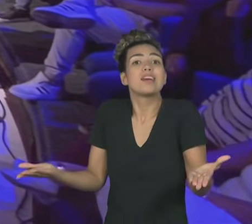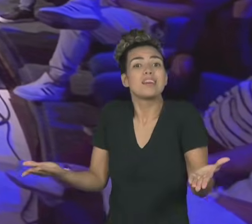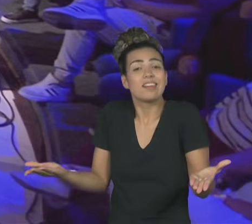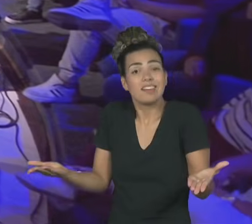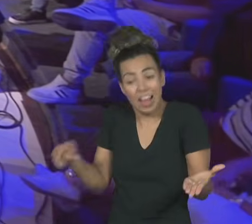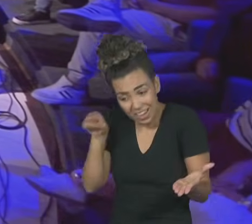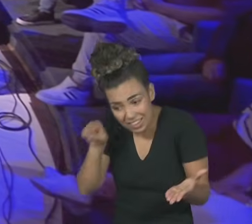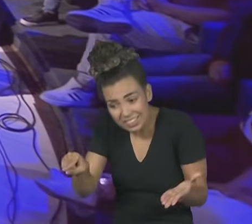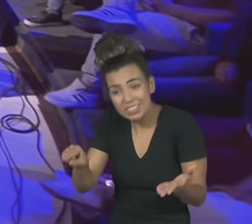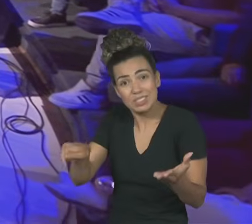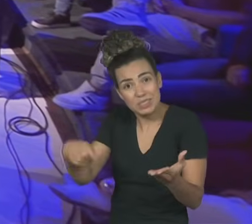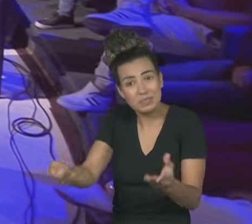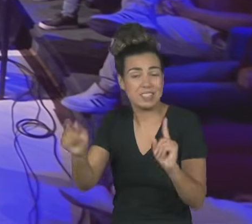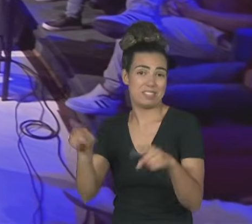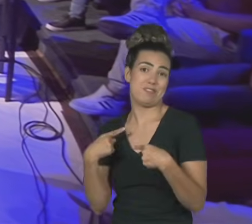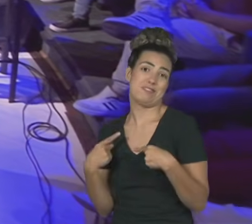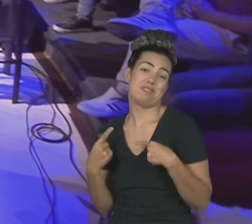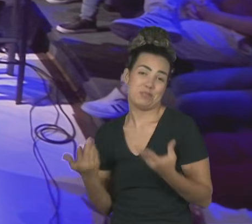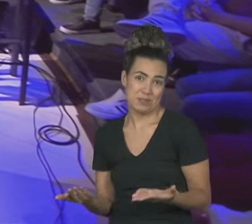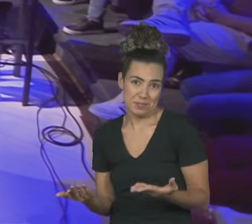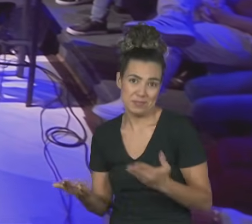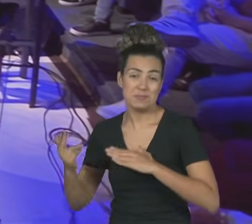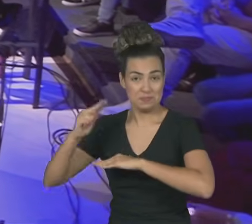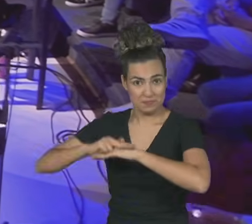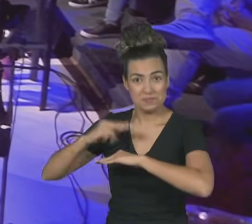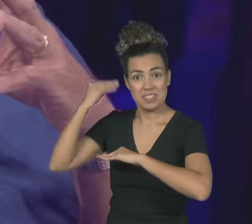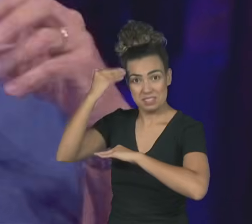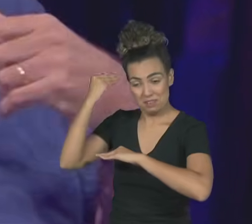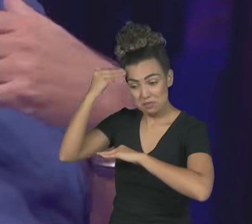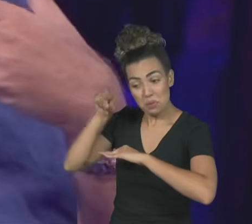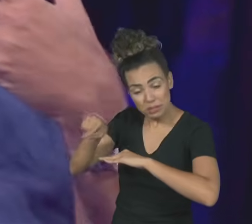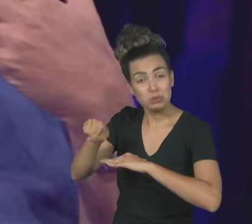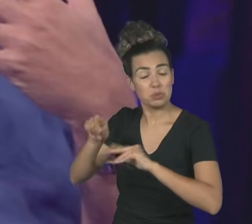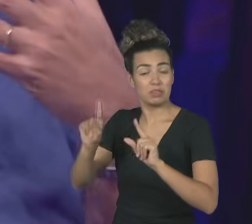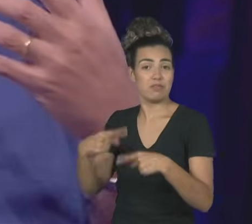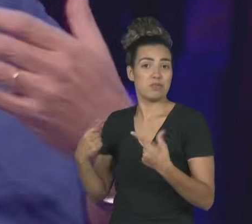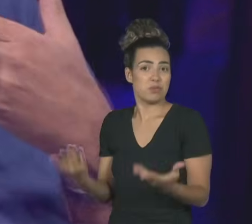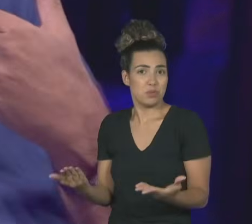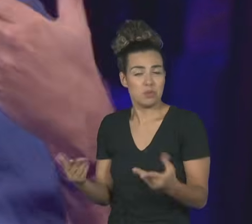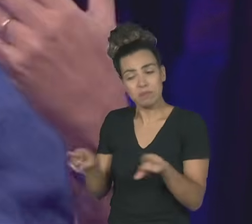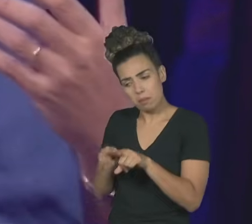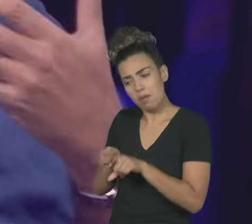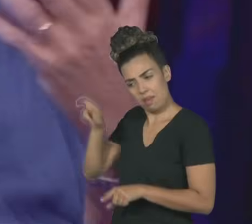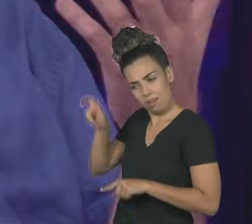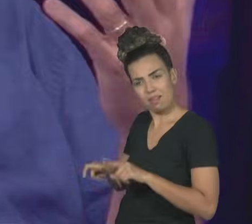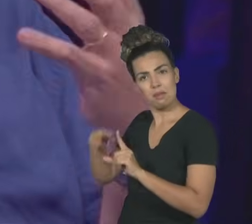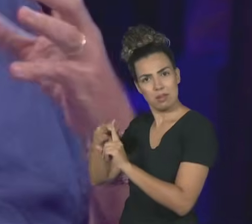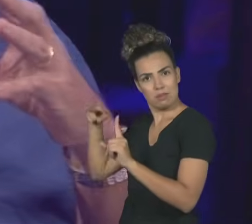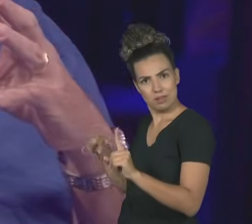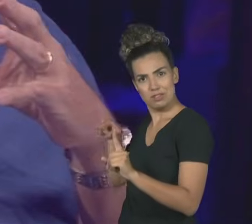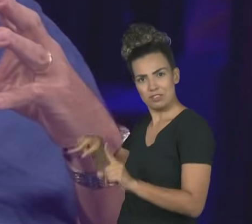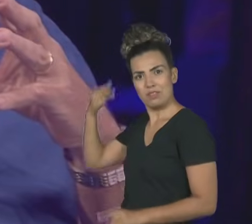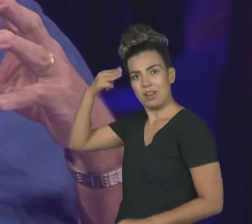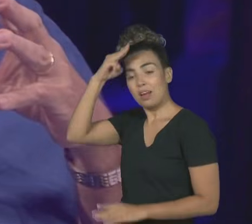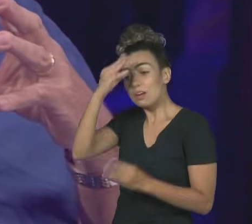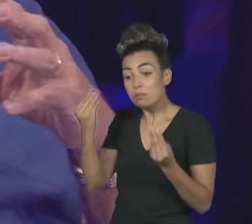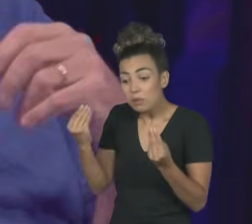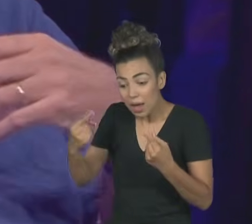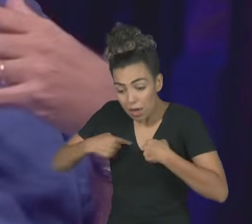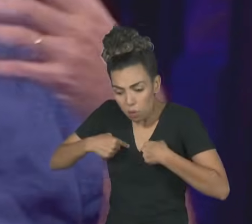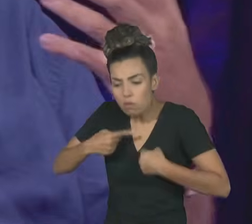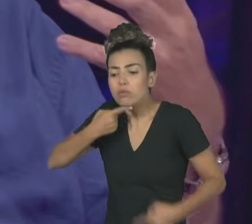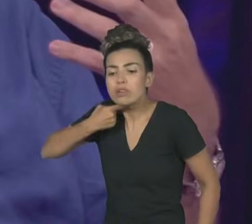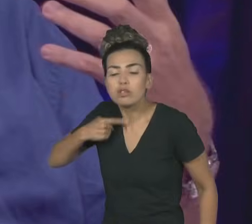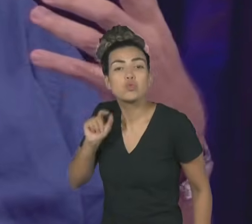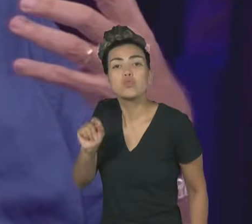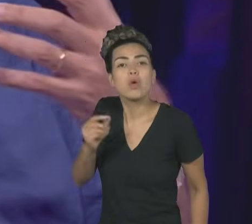grande desafio da psicanálise para o Lacan. E como é que você conseguiria encontrar o seu desejo? Né? De como